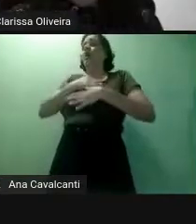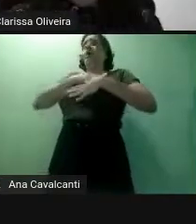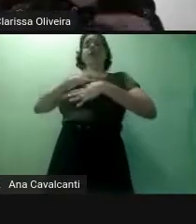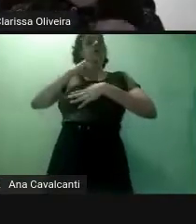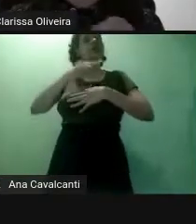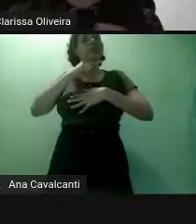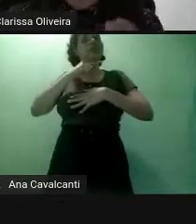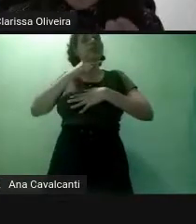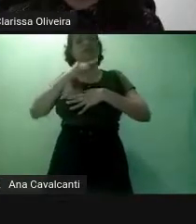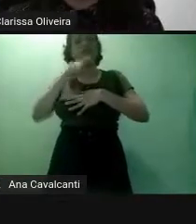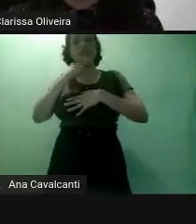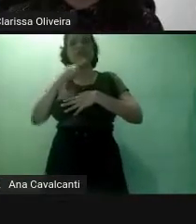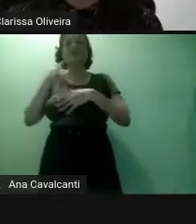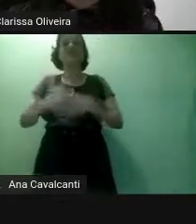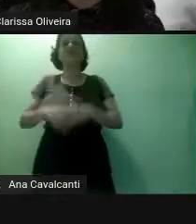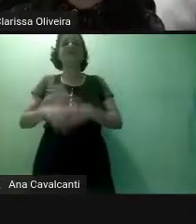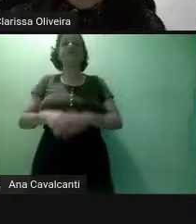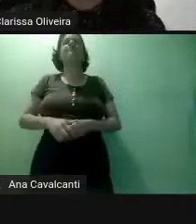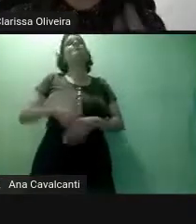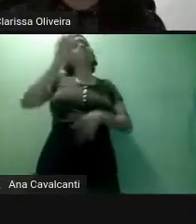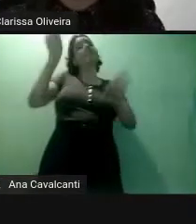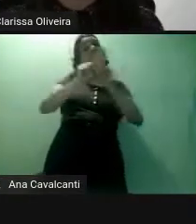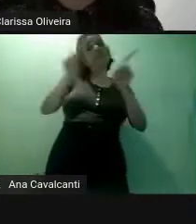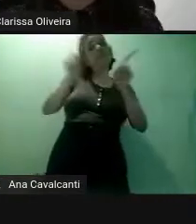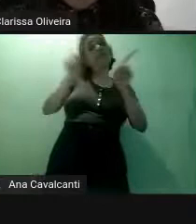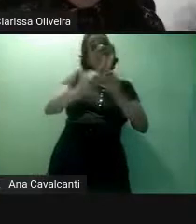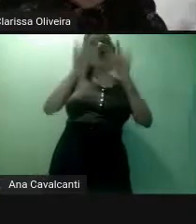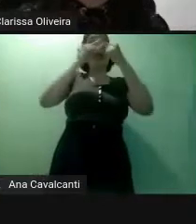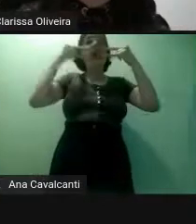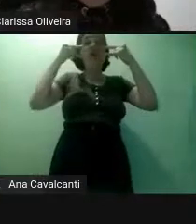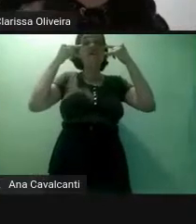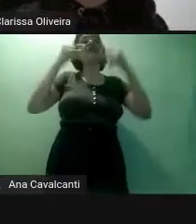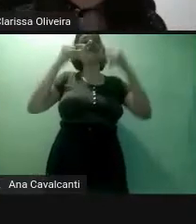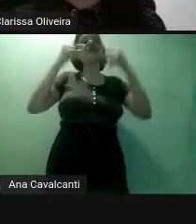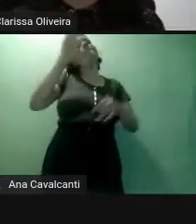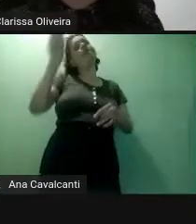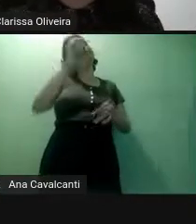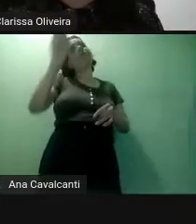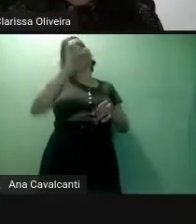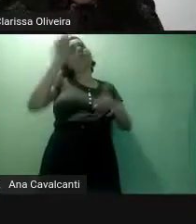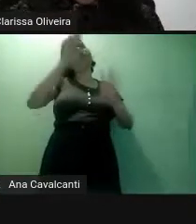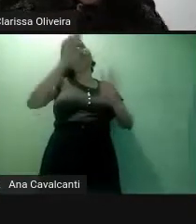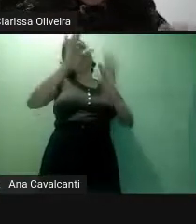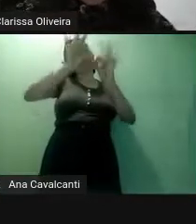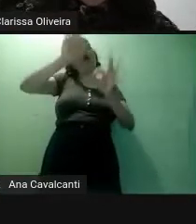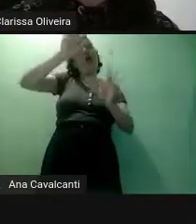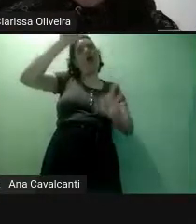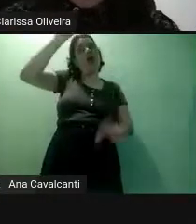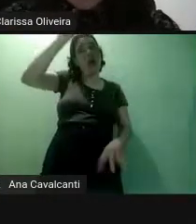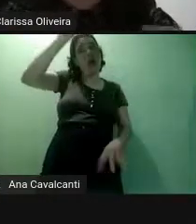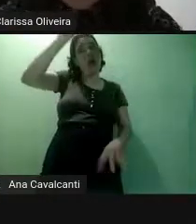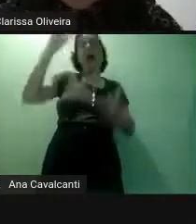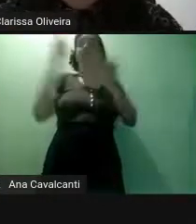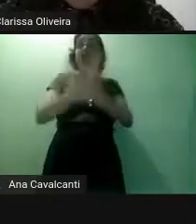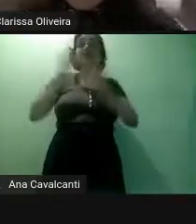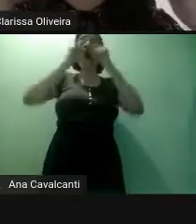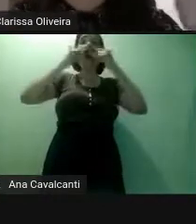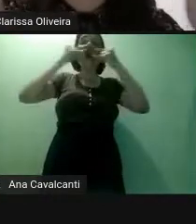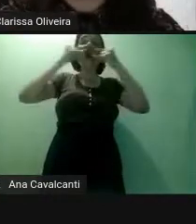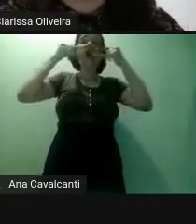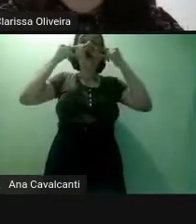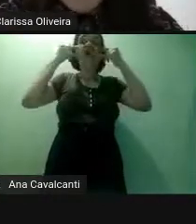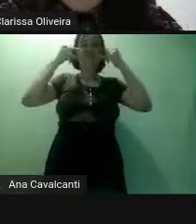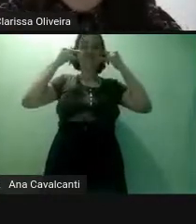mas está sentindo que ela está muito úmida, porque você falou demais, eliminou muitas gotículas, e está sentindo ela úmida,